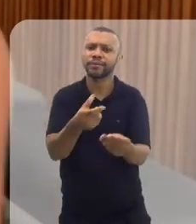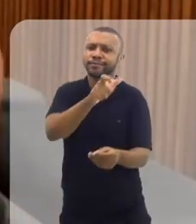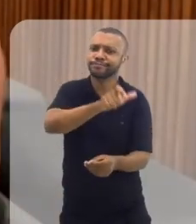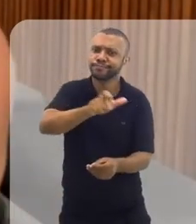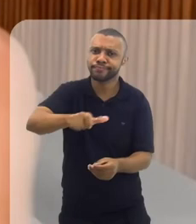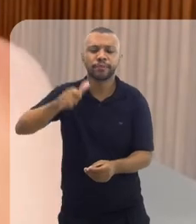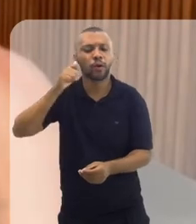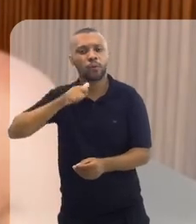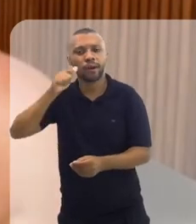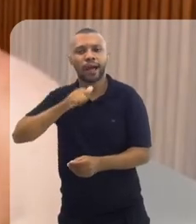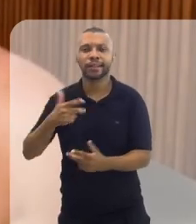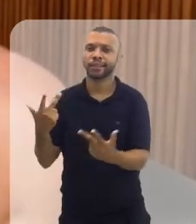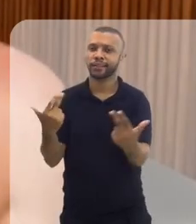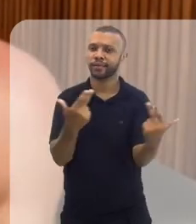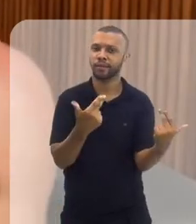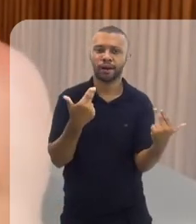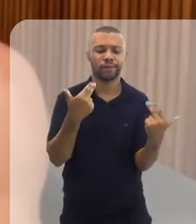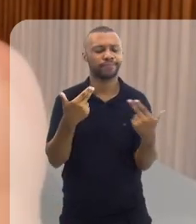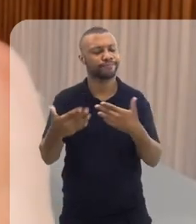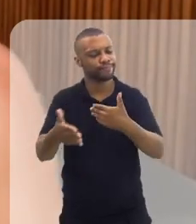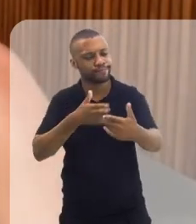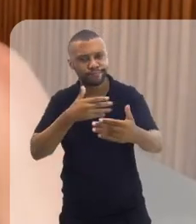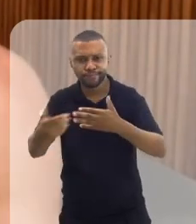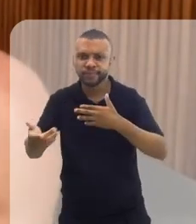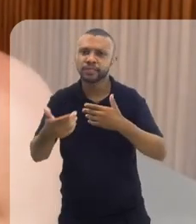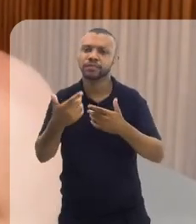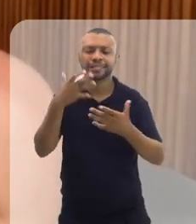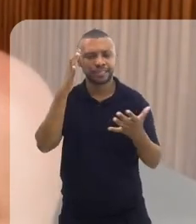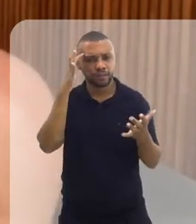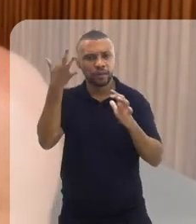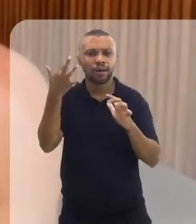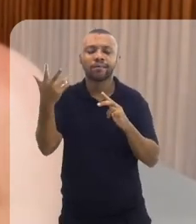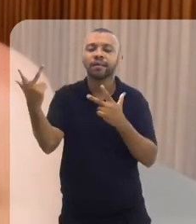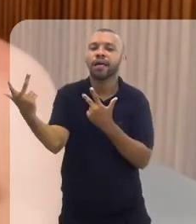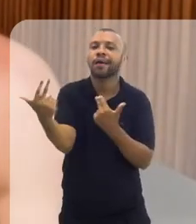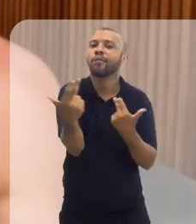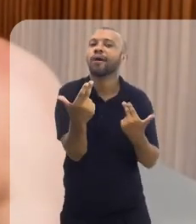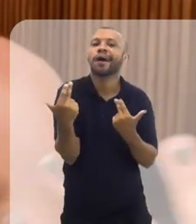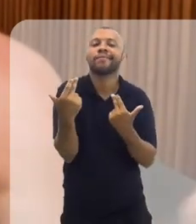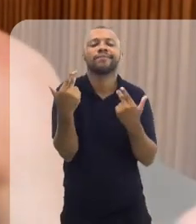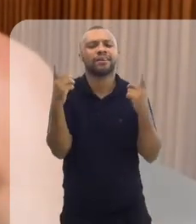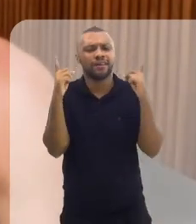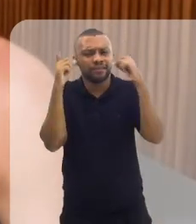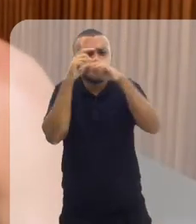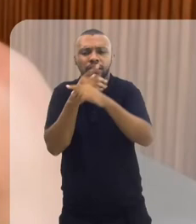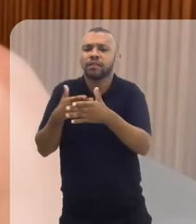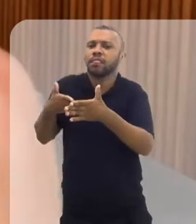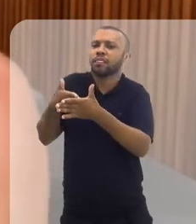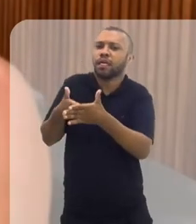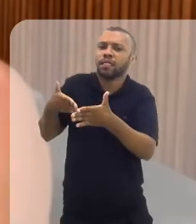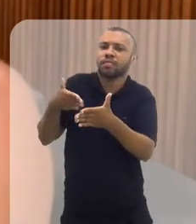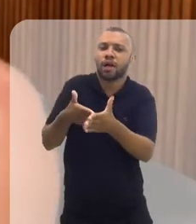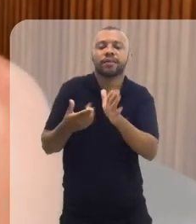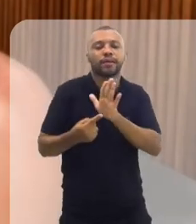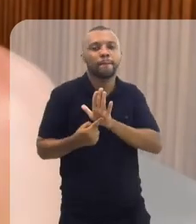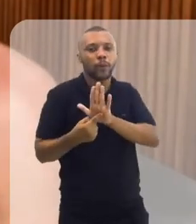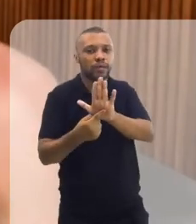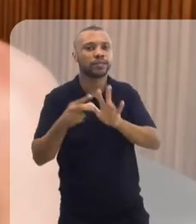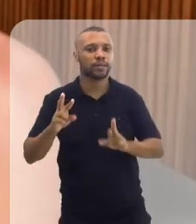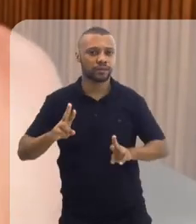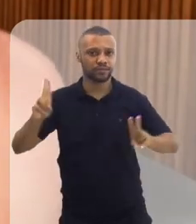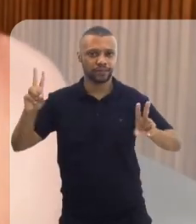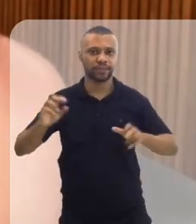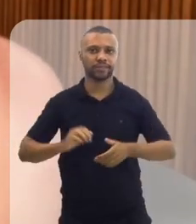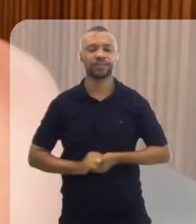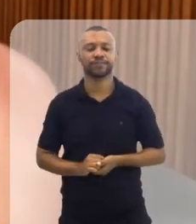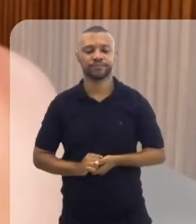âmbito, milhares de outras mulheres passam, independente de qualquer Com situação, certeza. passam pela mesma dificuldade, muitas vezes, em